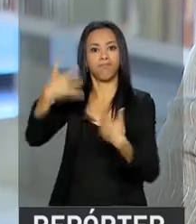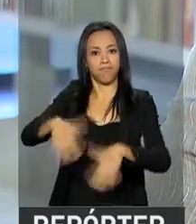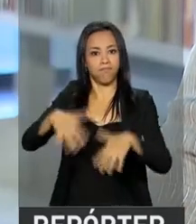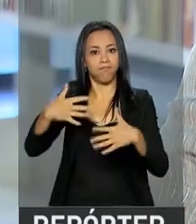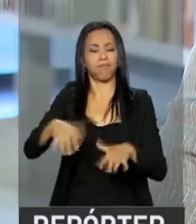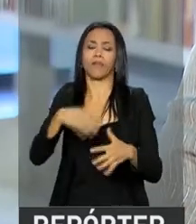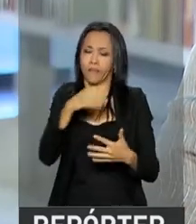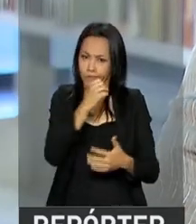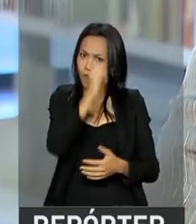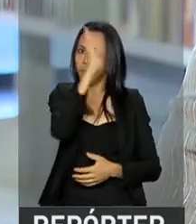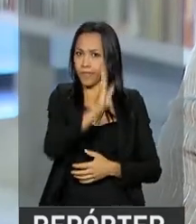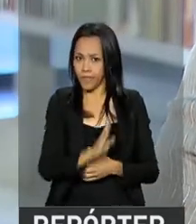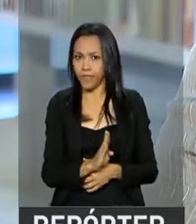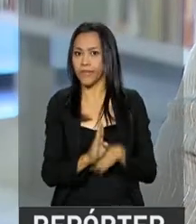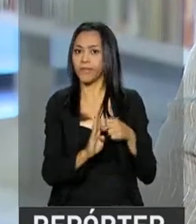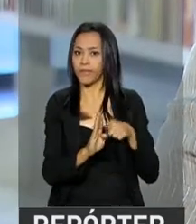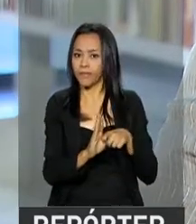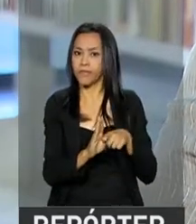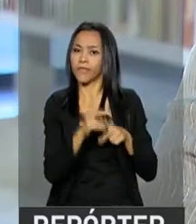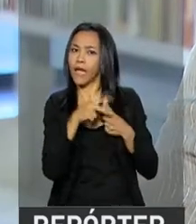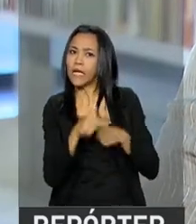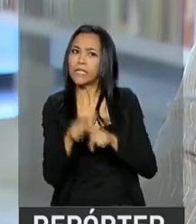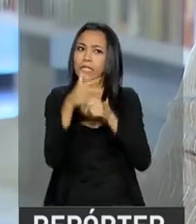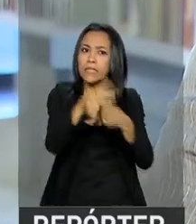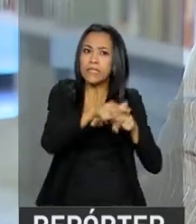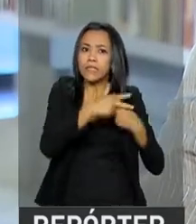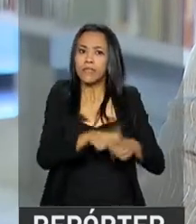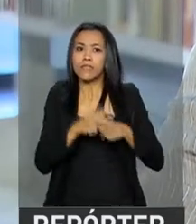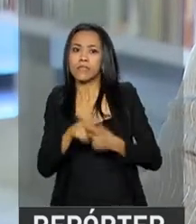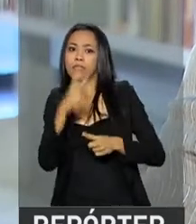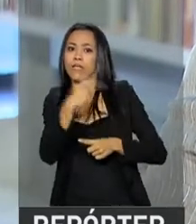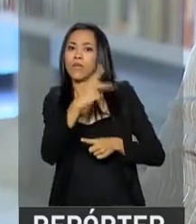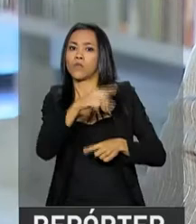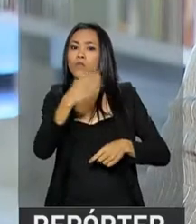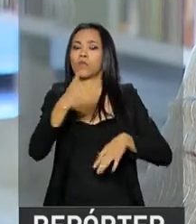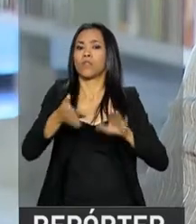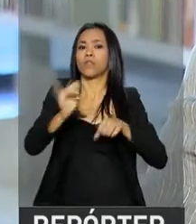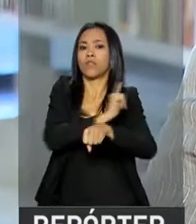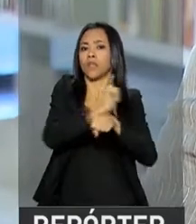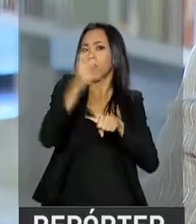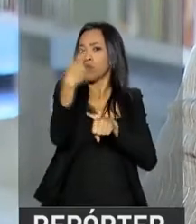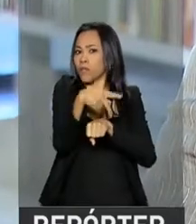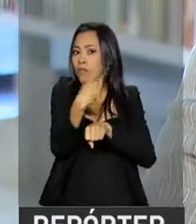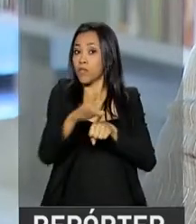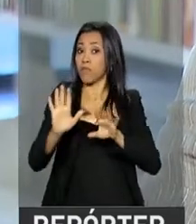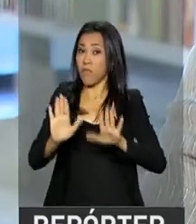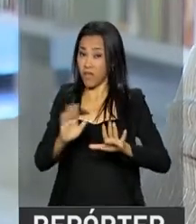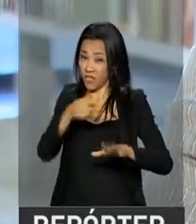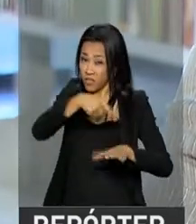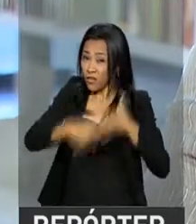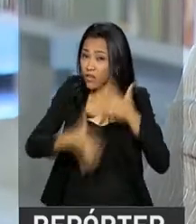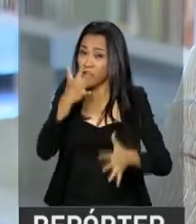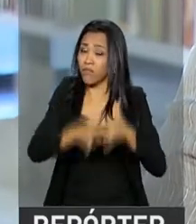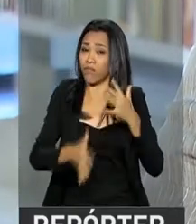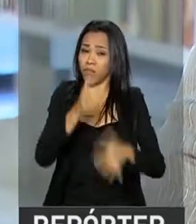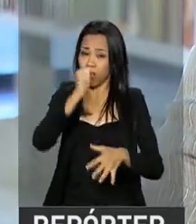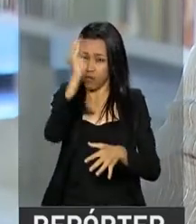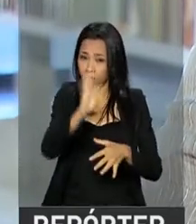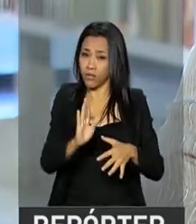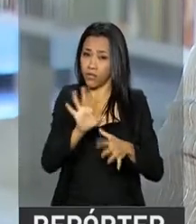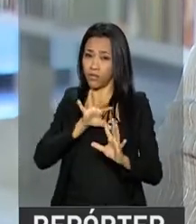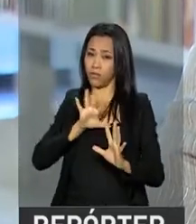um momento que é de certa atribulação, mas isso não impede que o Brasil seja um ente cooperativo em